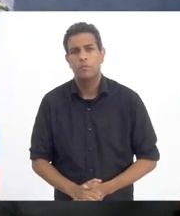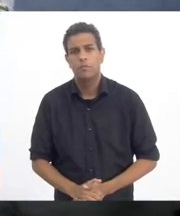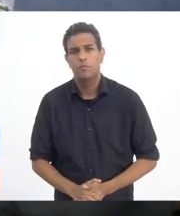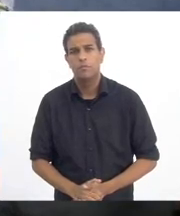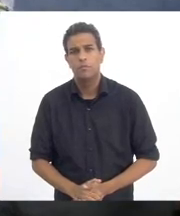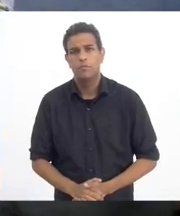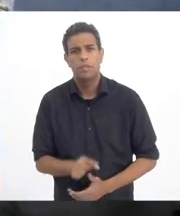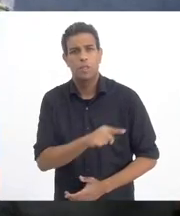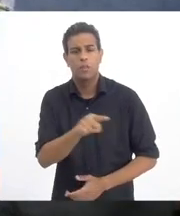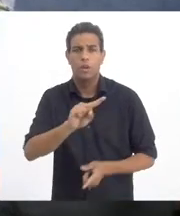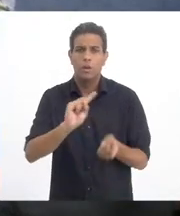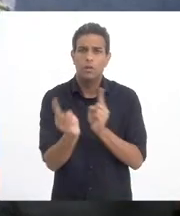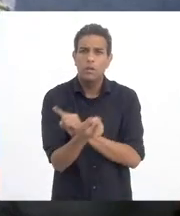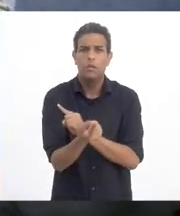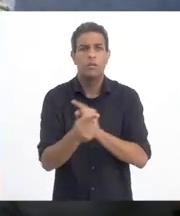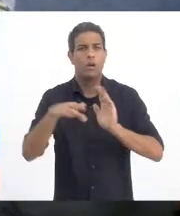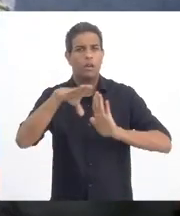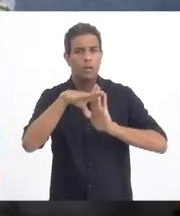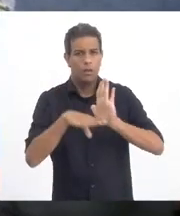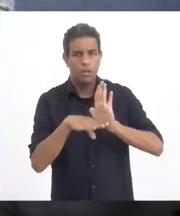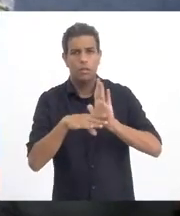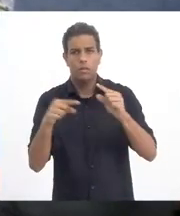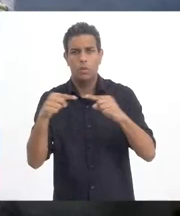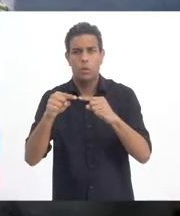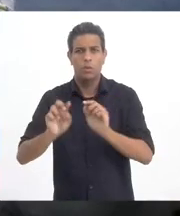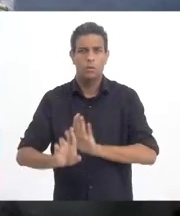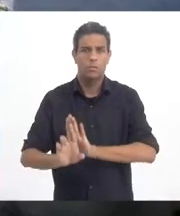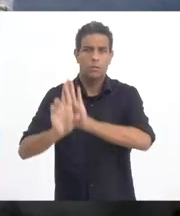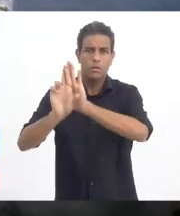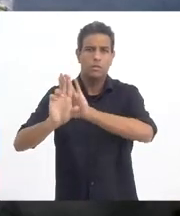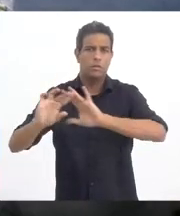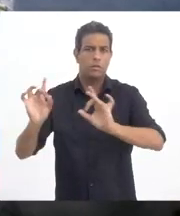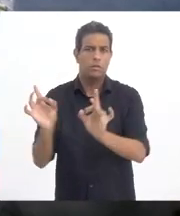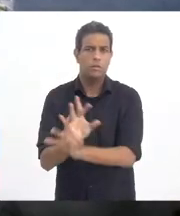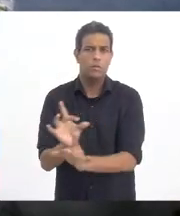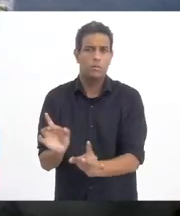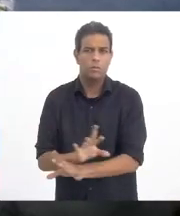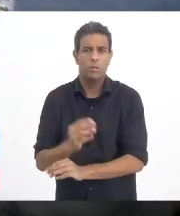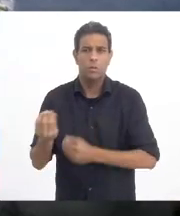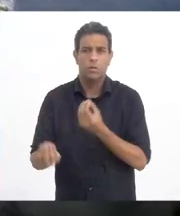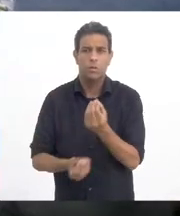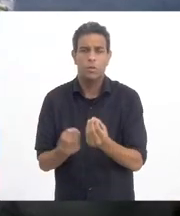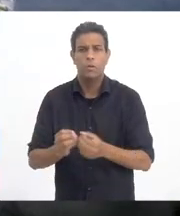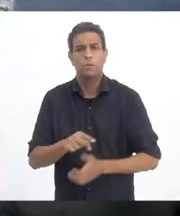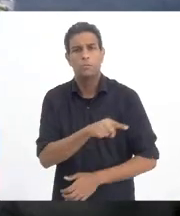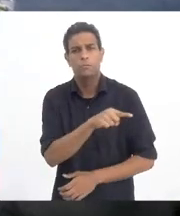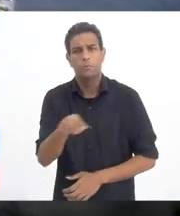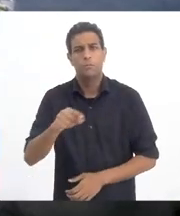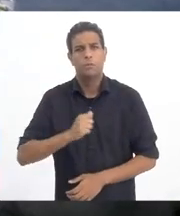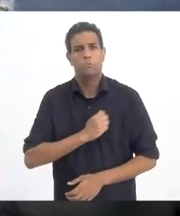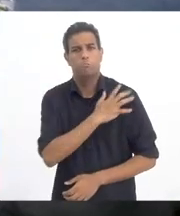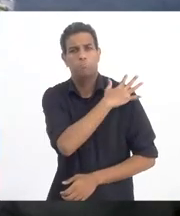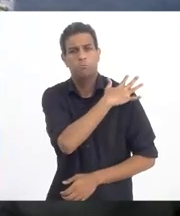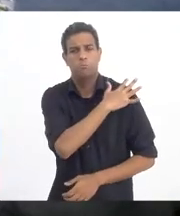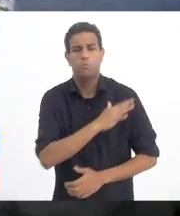Eu vou inverter, não sei se os representantes Não sei se o coronel Chauvert está